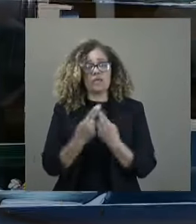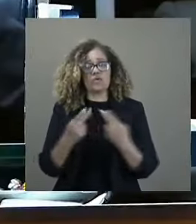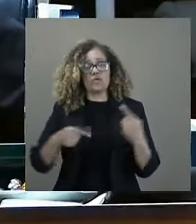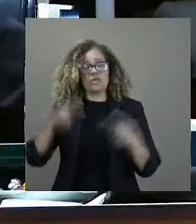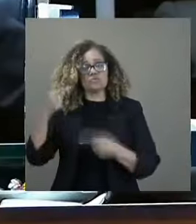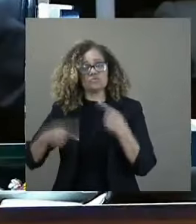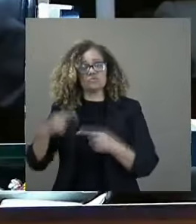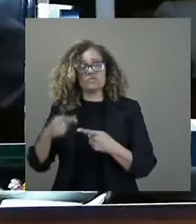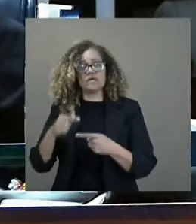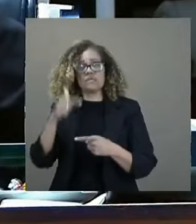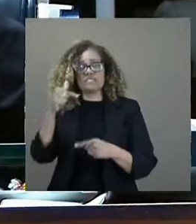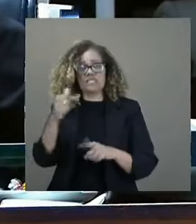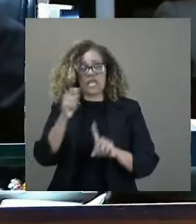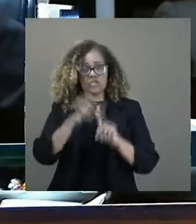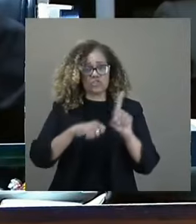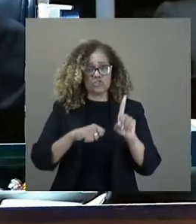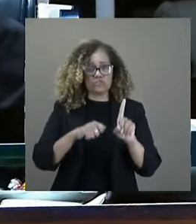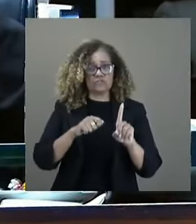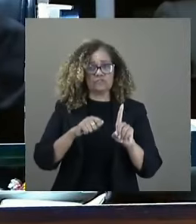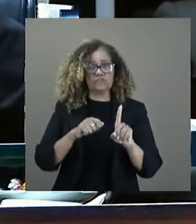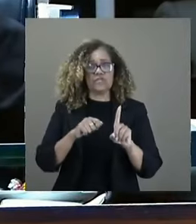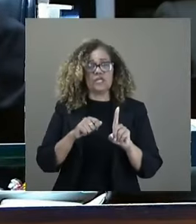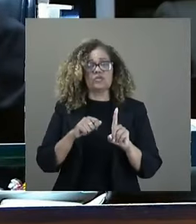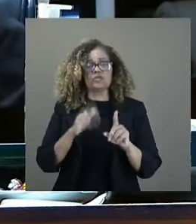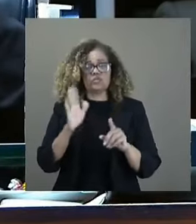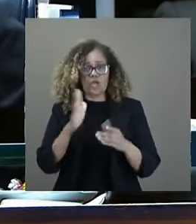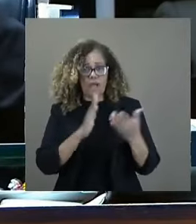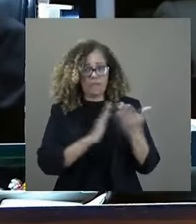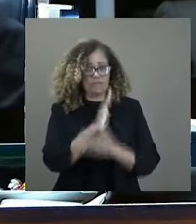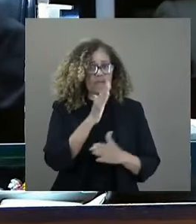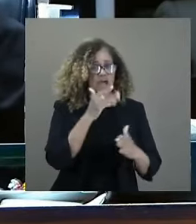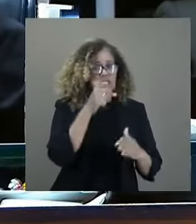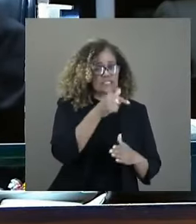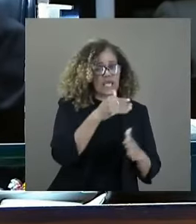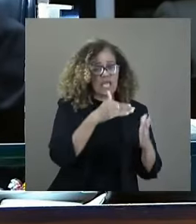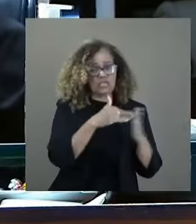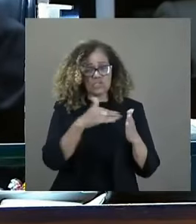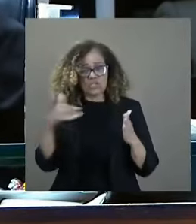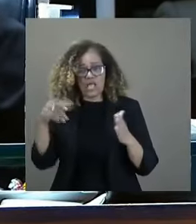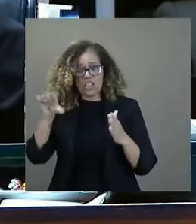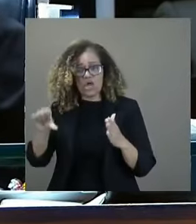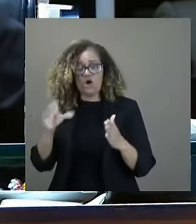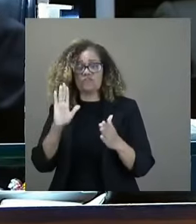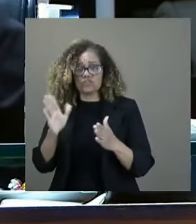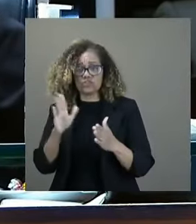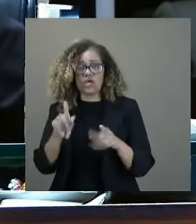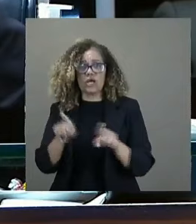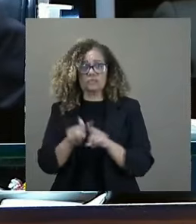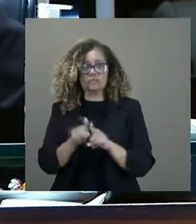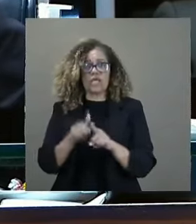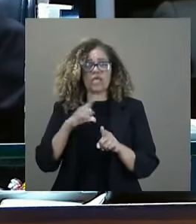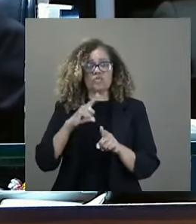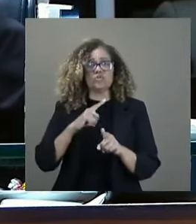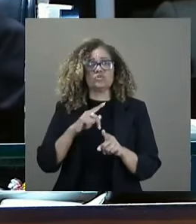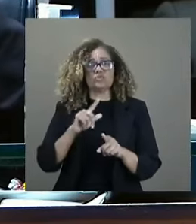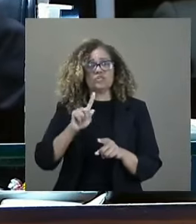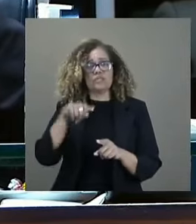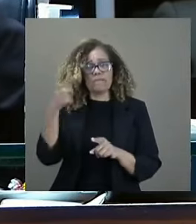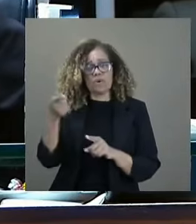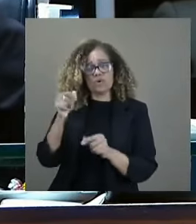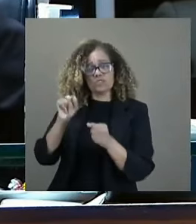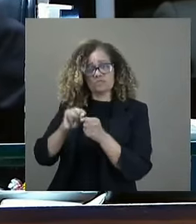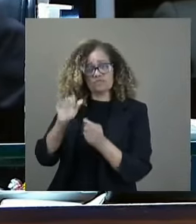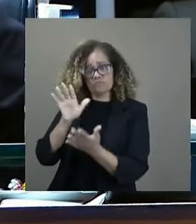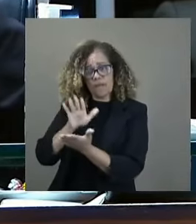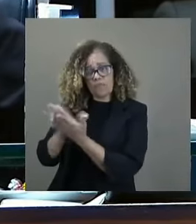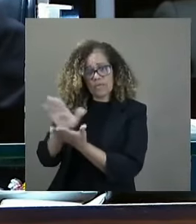considerada desproporcional, excessiva, violenta, indiscriminada, não há como estabelecer um comparativo com a perseguição sofrida